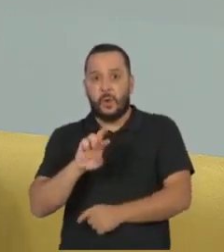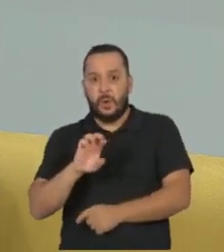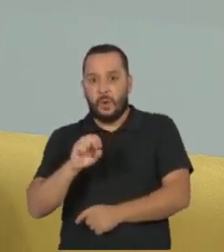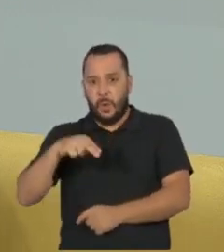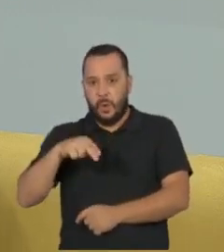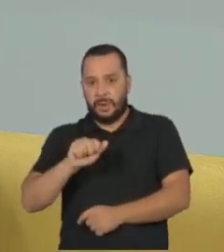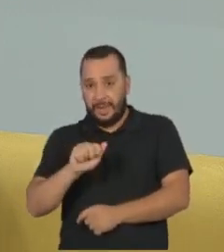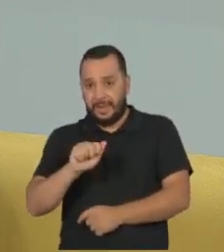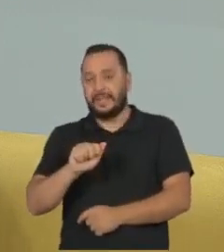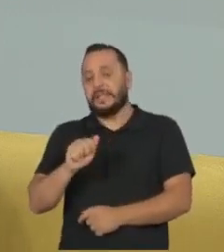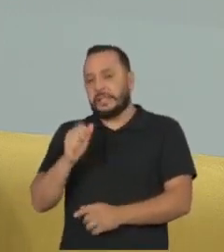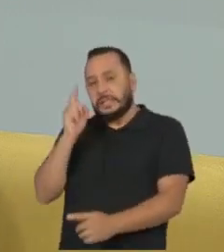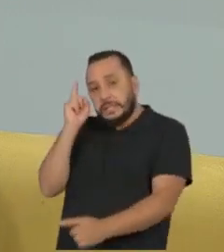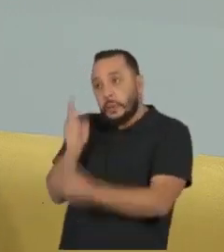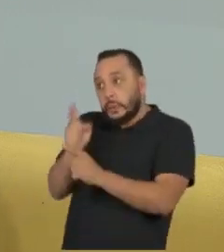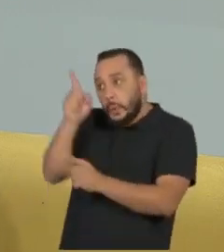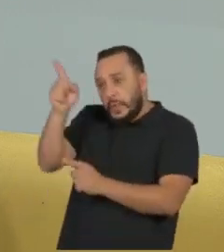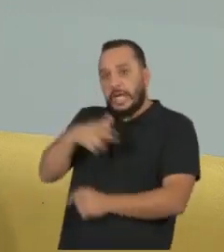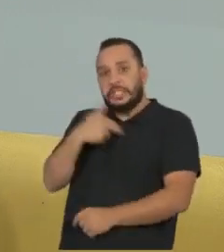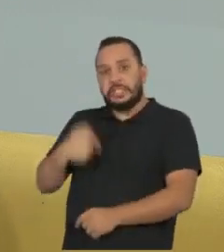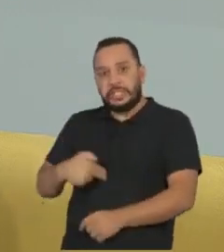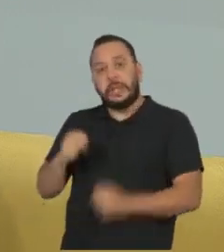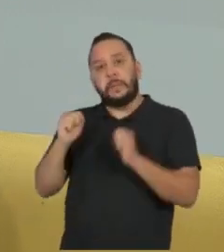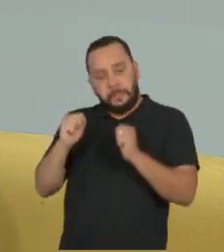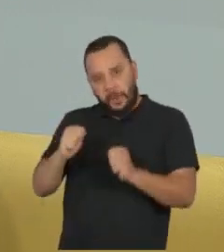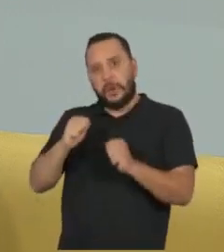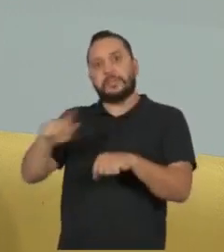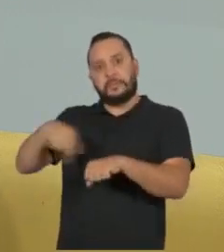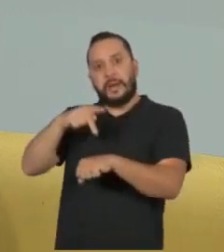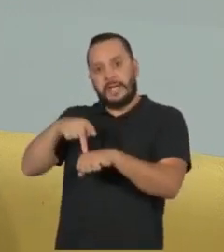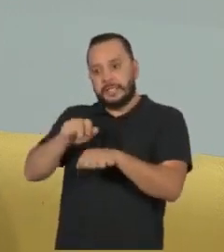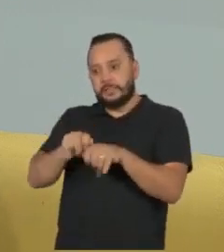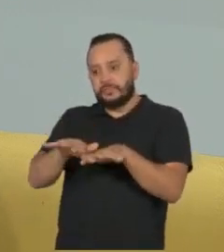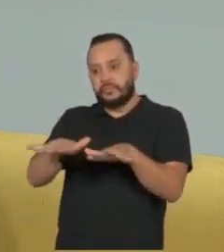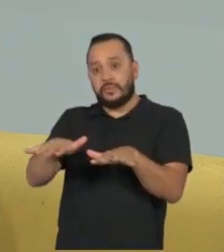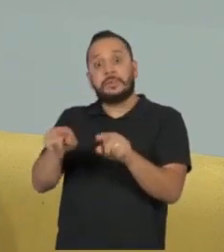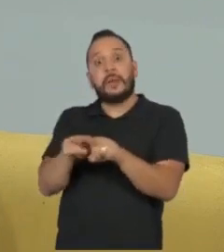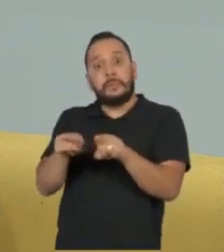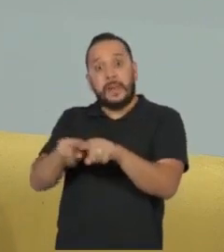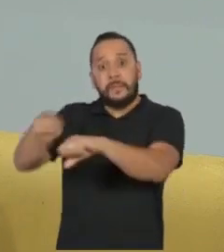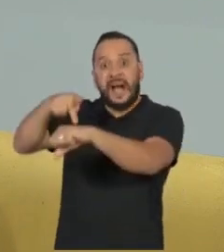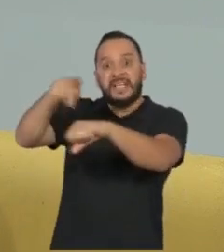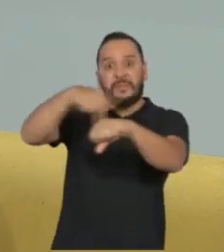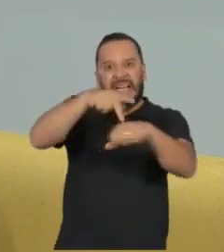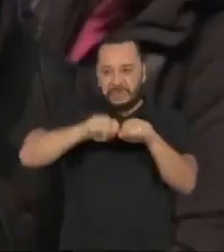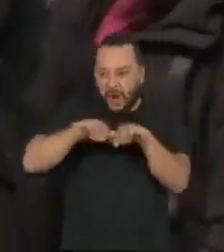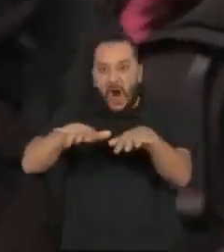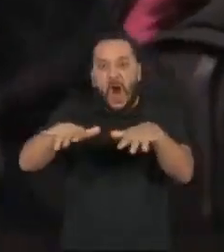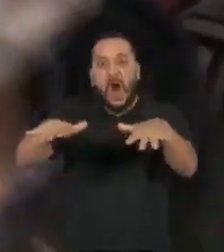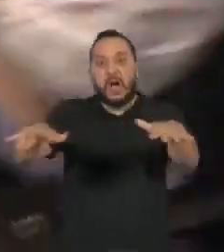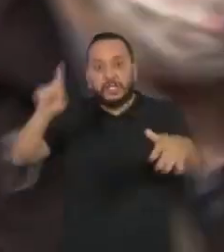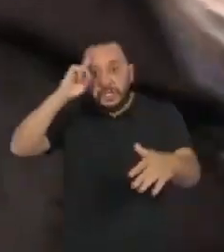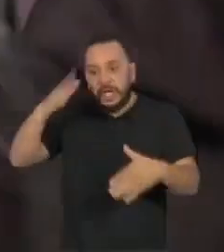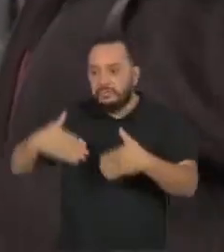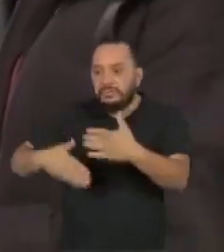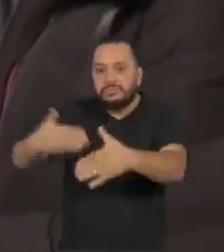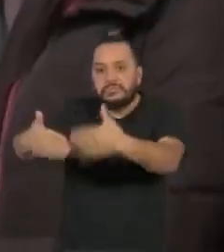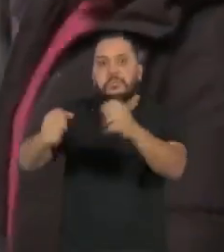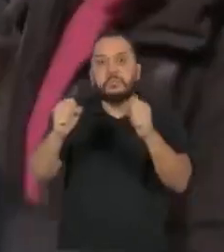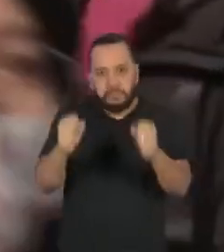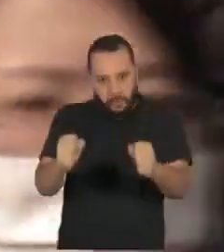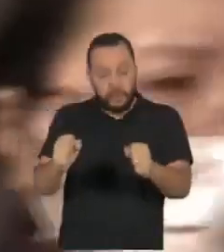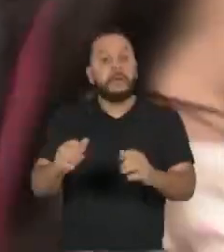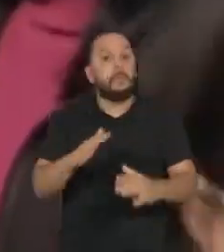China pode se espalhar para outras partes do país e para mais países nos próximos dias. O número